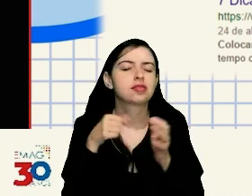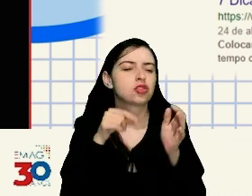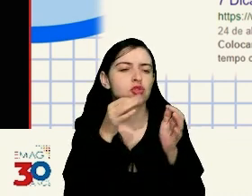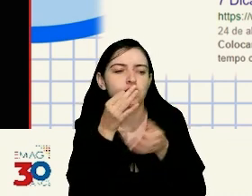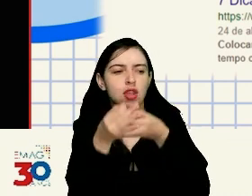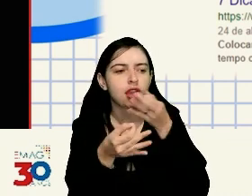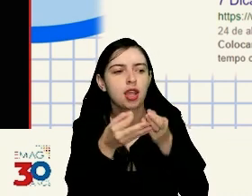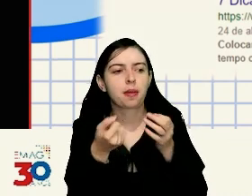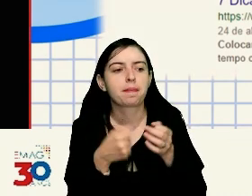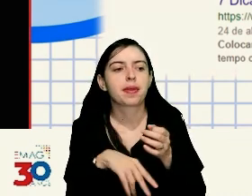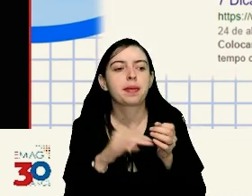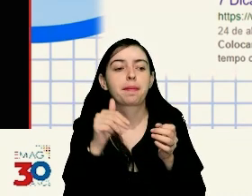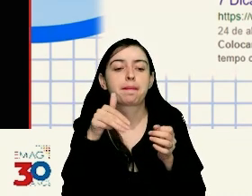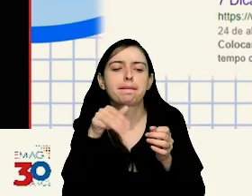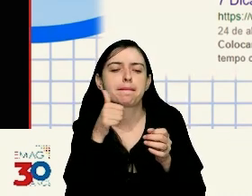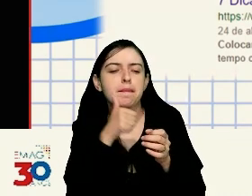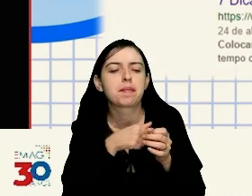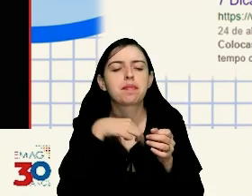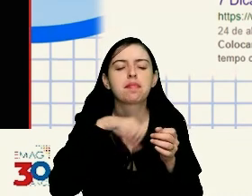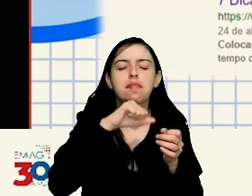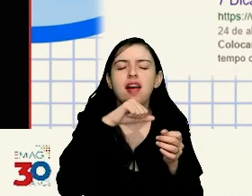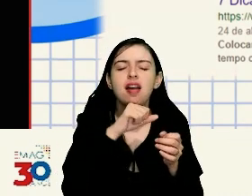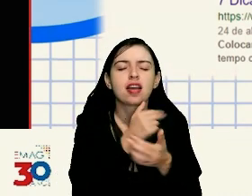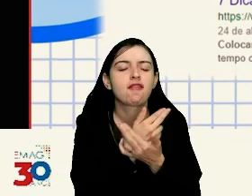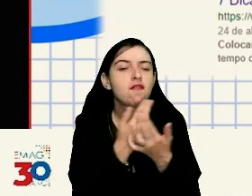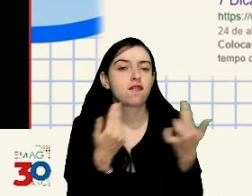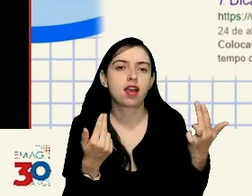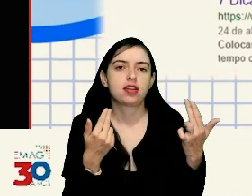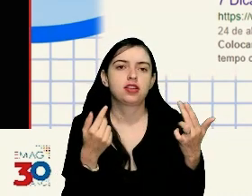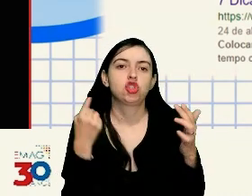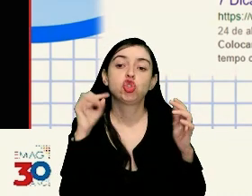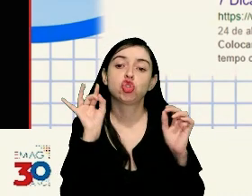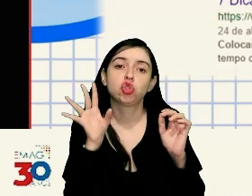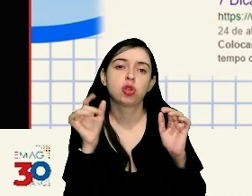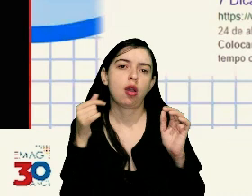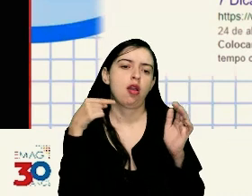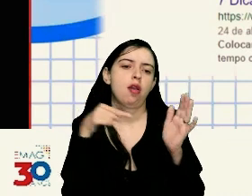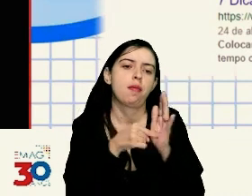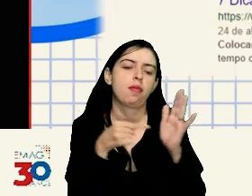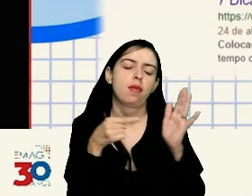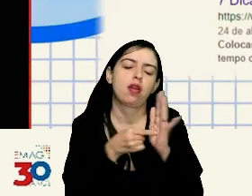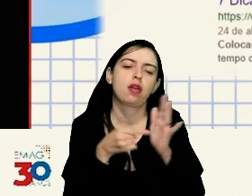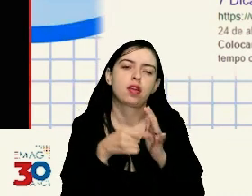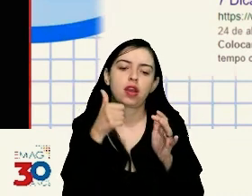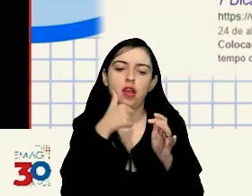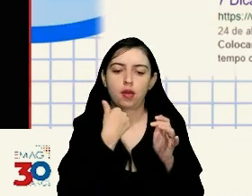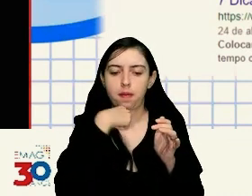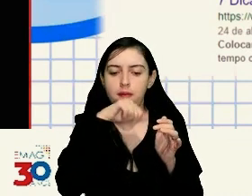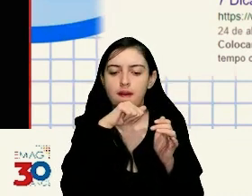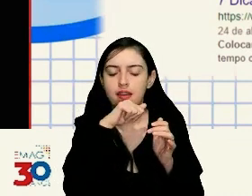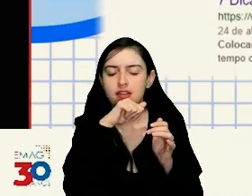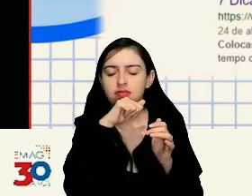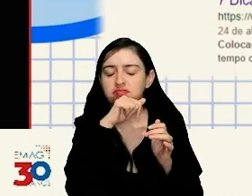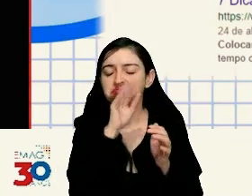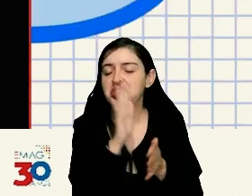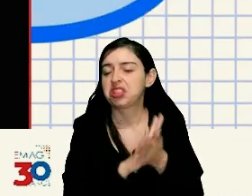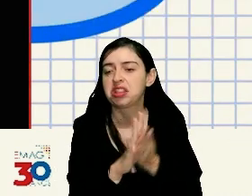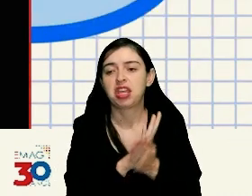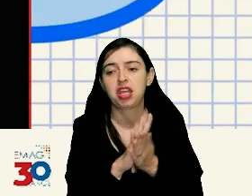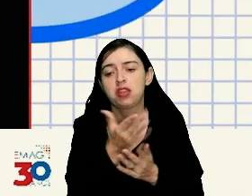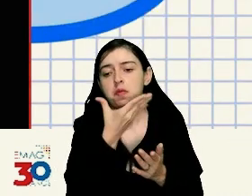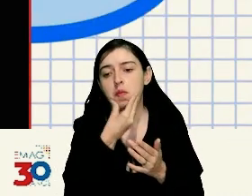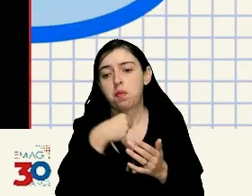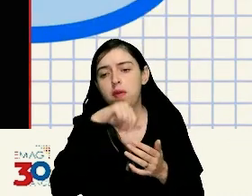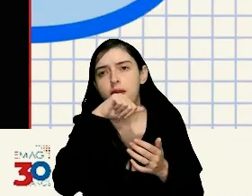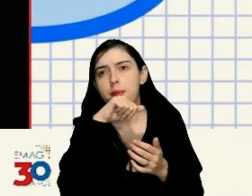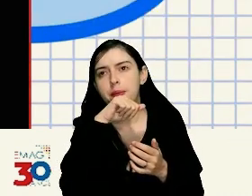mães guerreiras, mães super-heróis. Então, assim, e mais nenhuma produção que viesse para nós pais, assim. E aquela noite eu fiquei muito